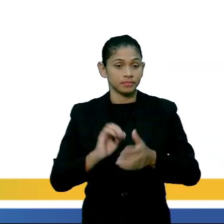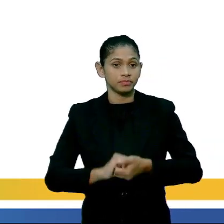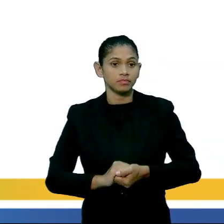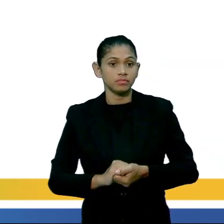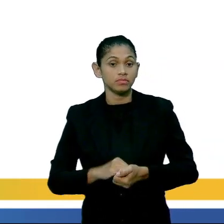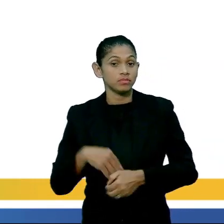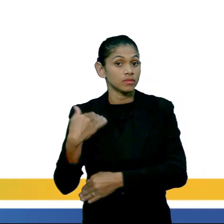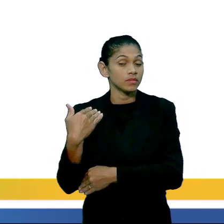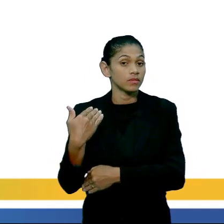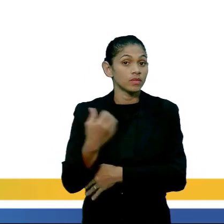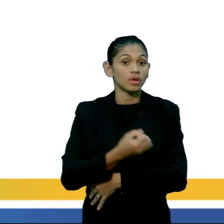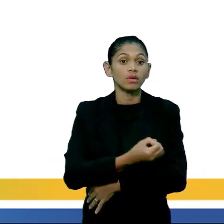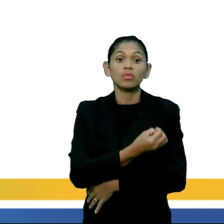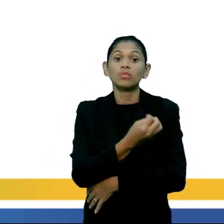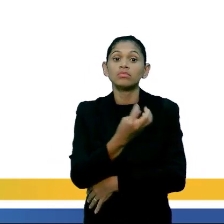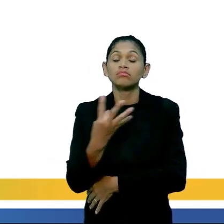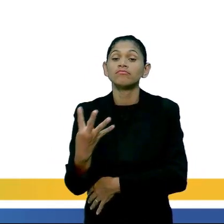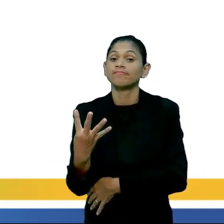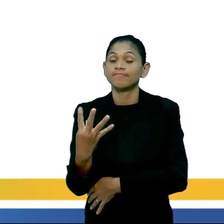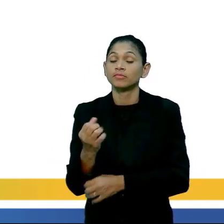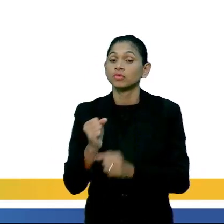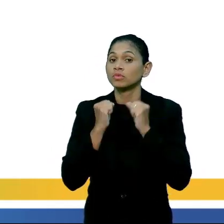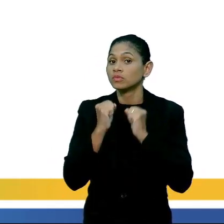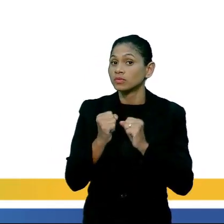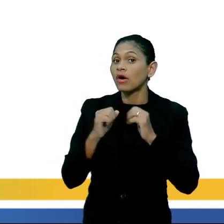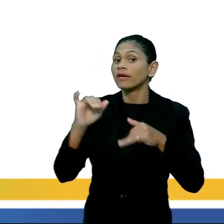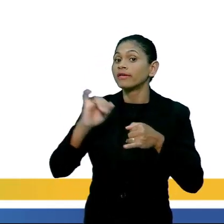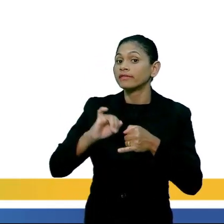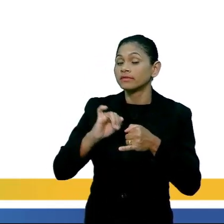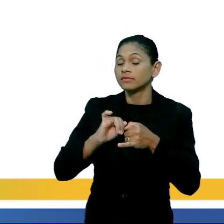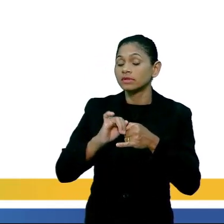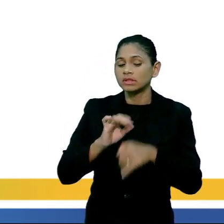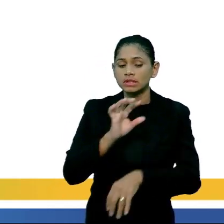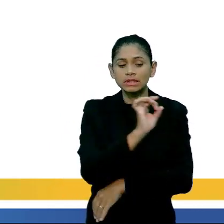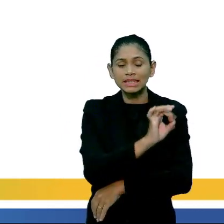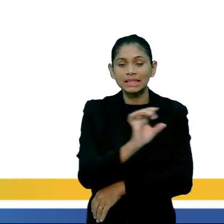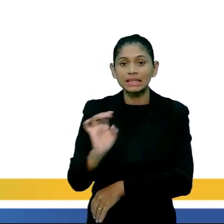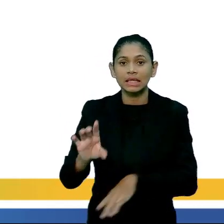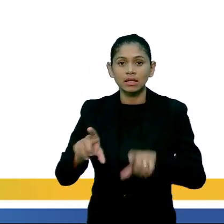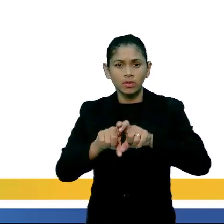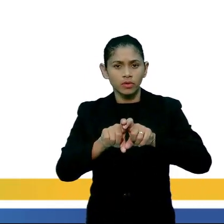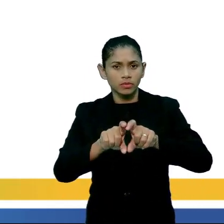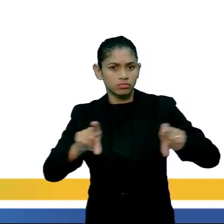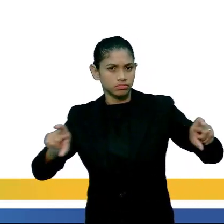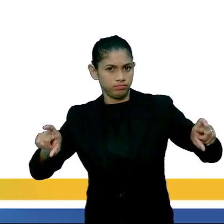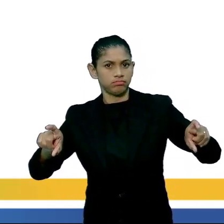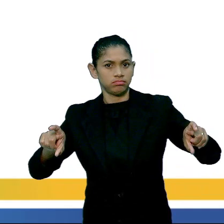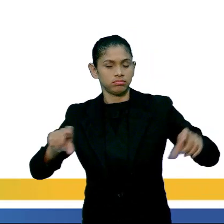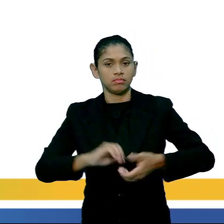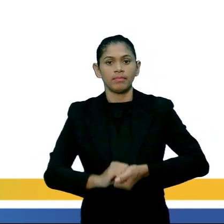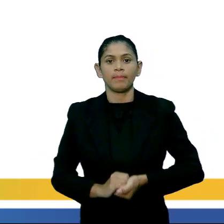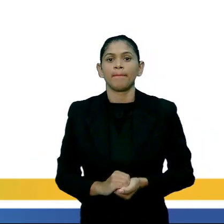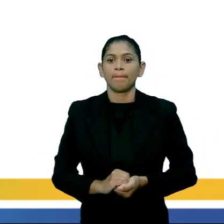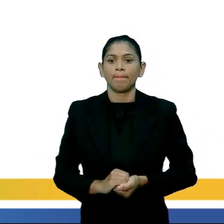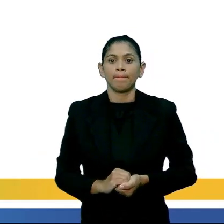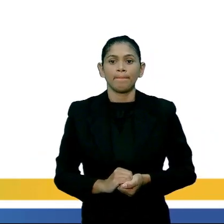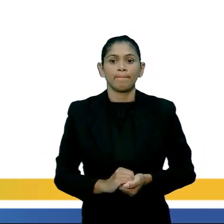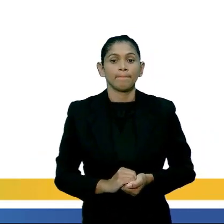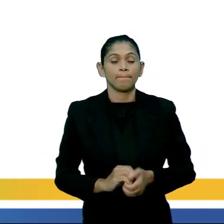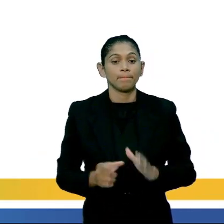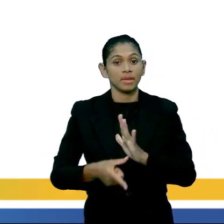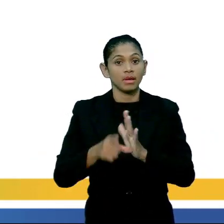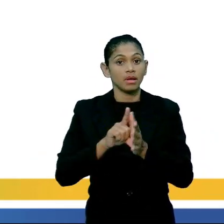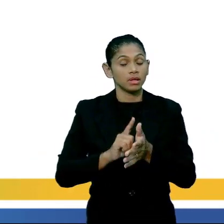Quantas dessas esferas poderão ser obtidas a partir de cada peça cilíndrica? Vamos lá. Antes de irmos